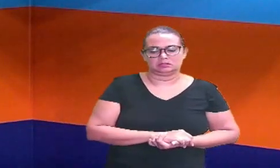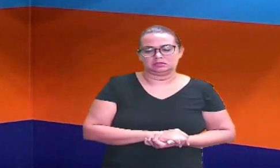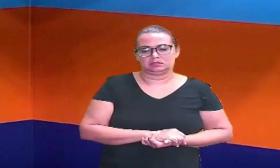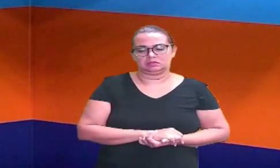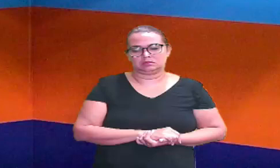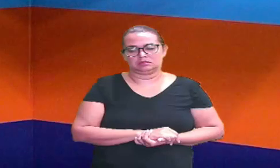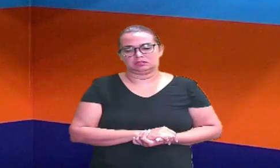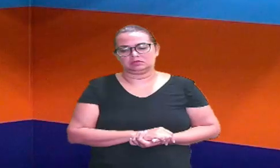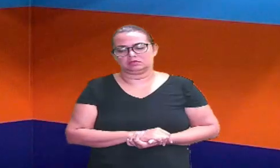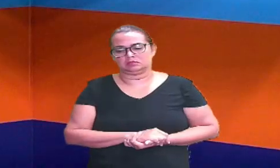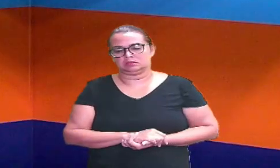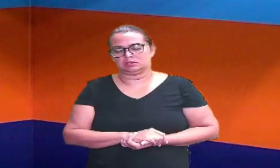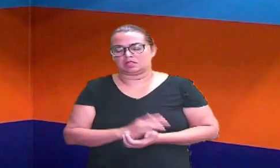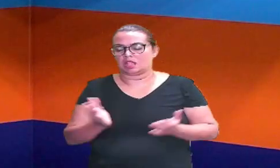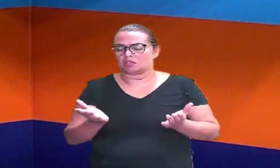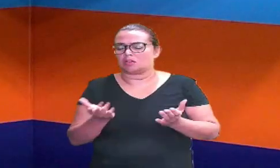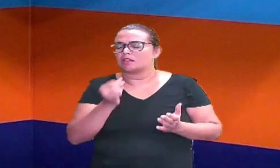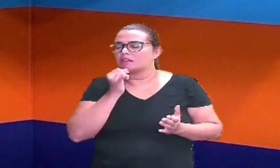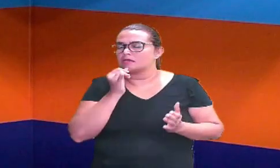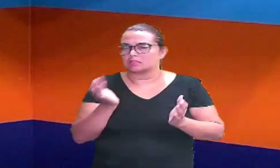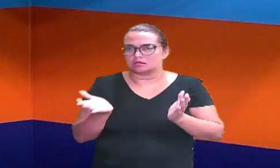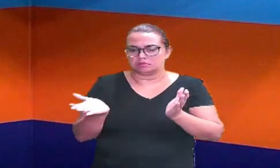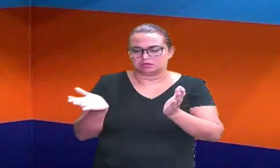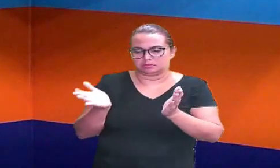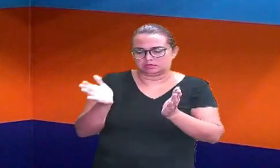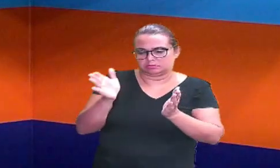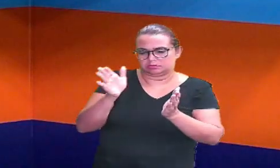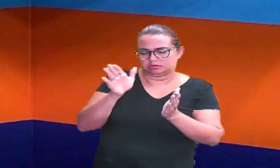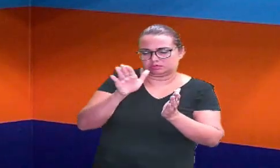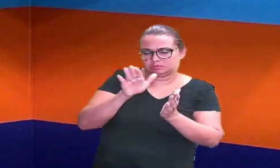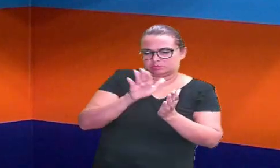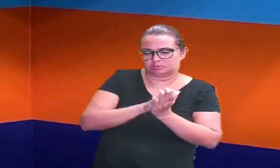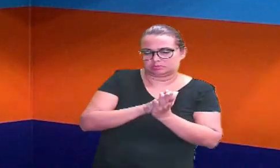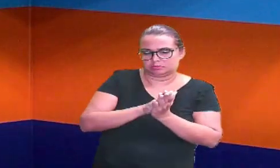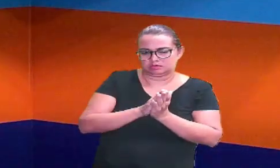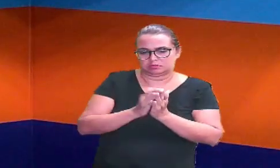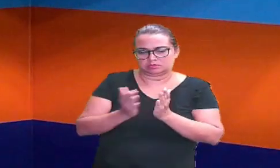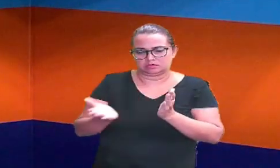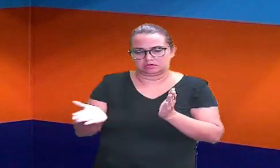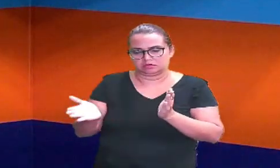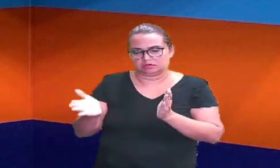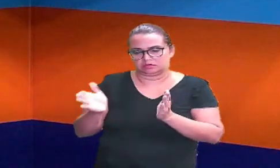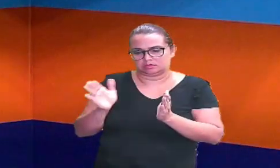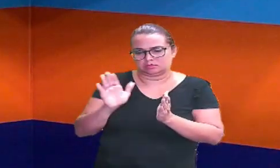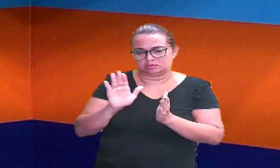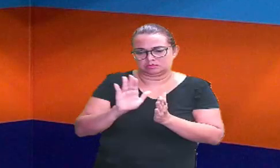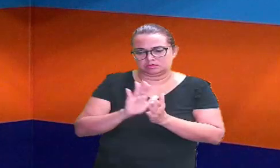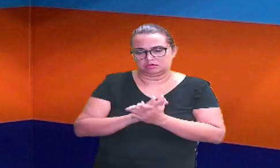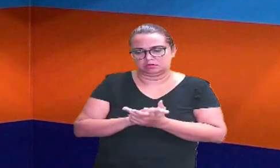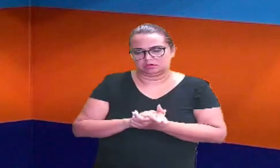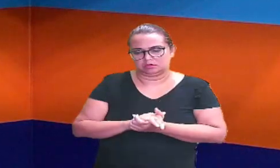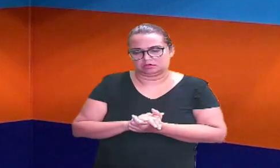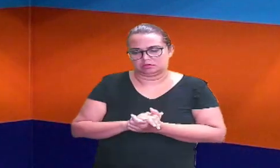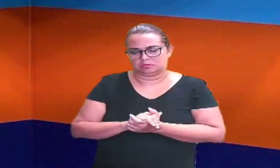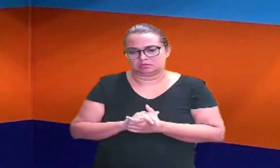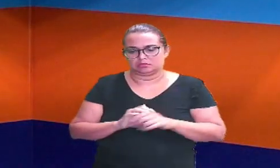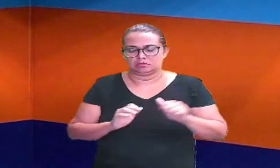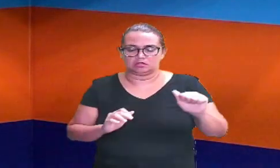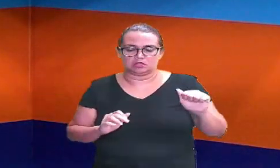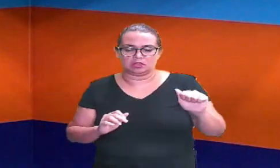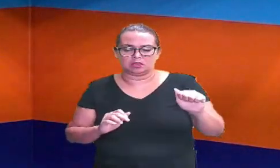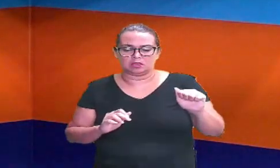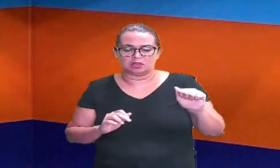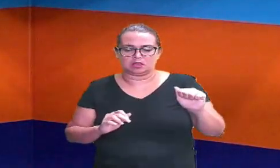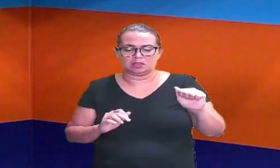dois ângulos. Se eu dobrar eles no meio, se eu dobrar, o ângulo A